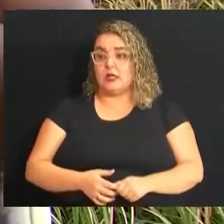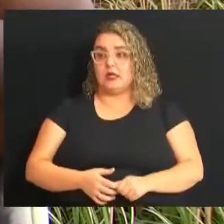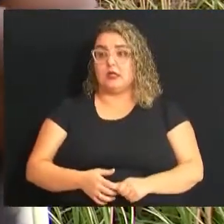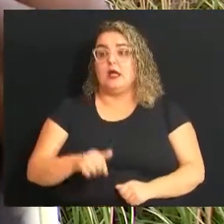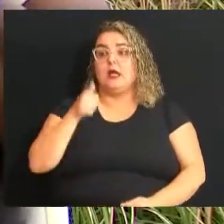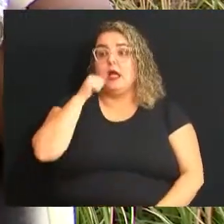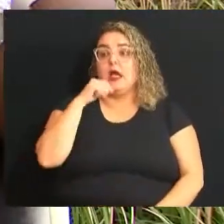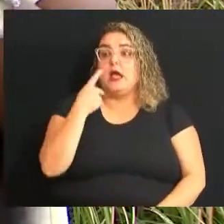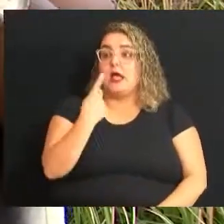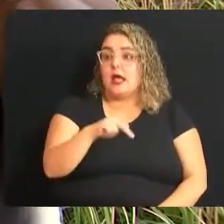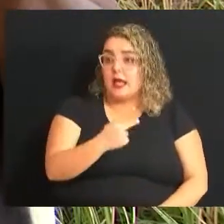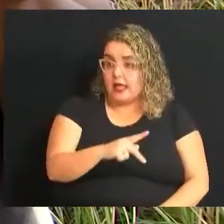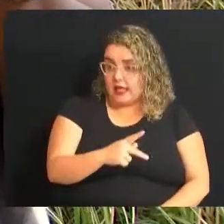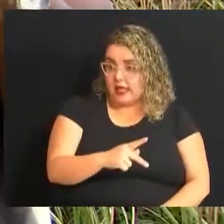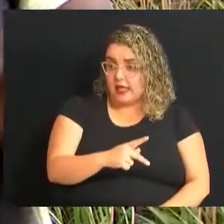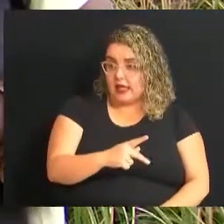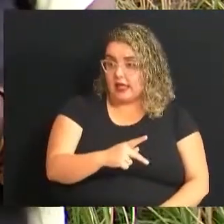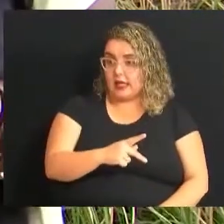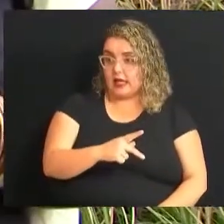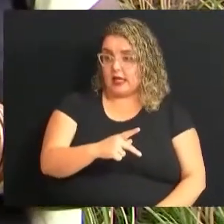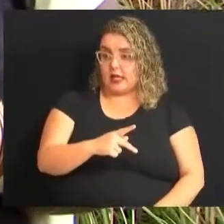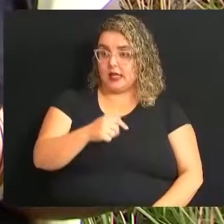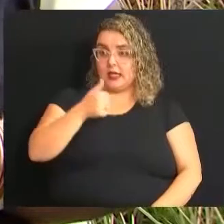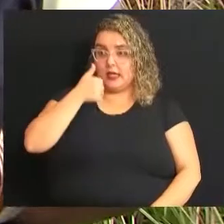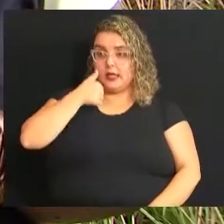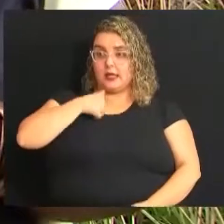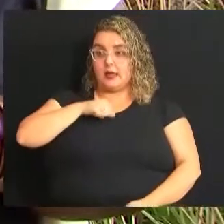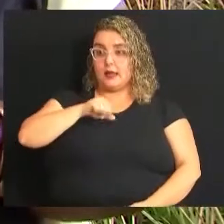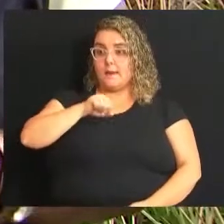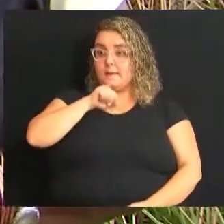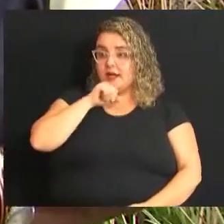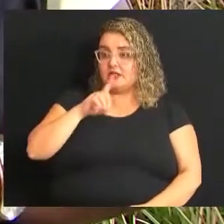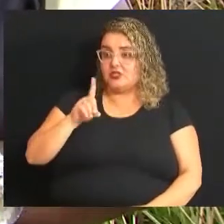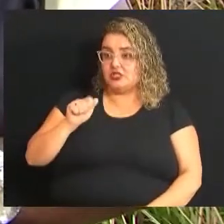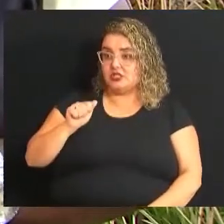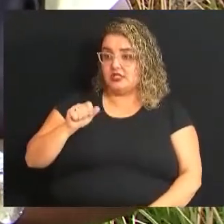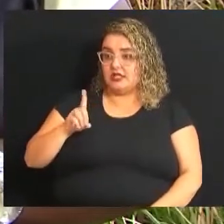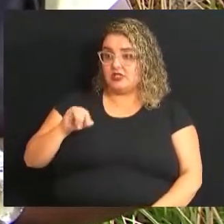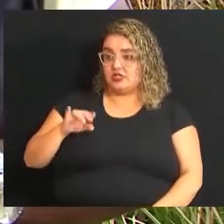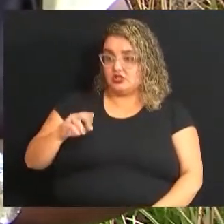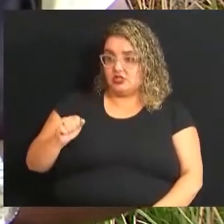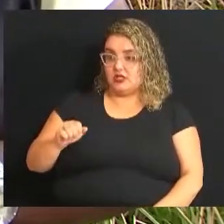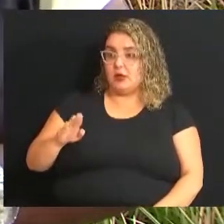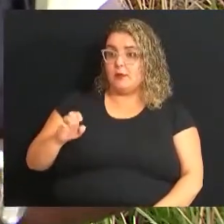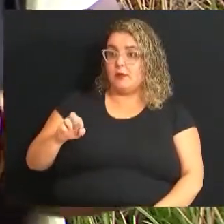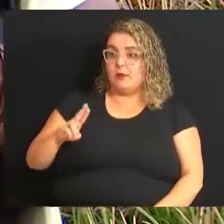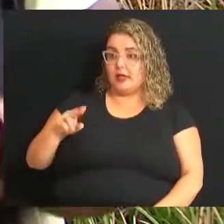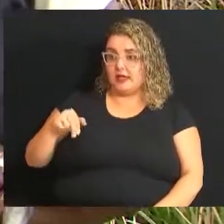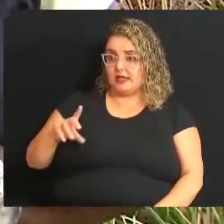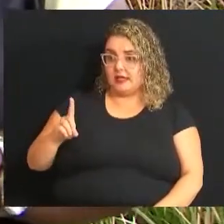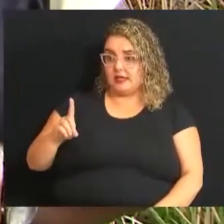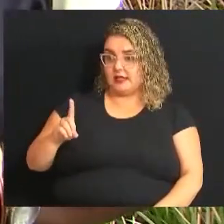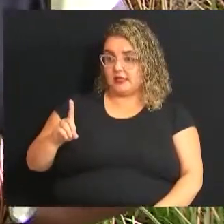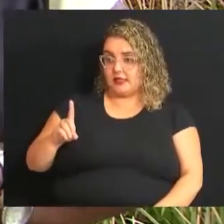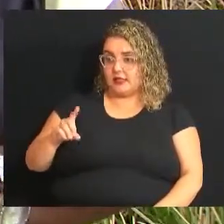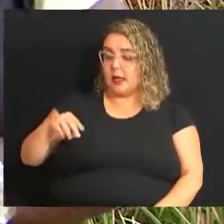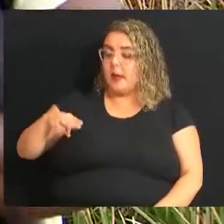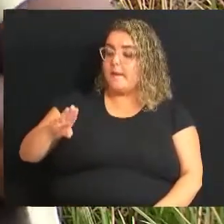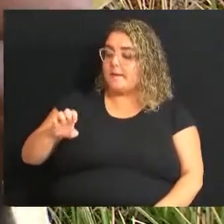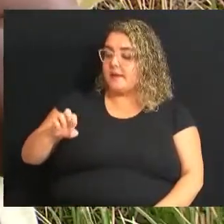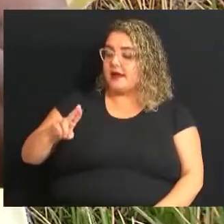Ela é mãe de Dadina, Bernardina José Lourenço, que gerou meu